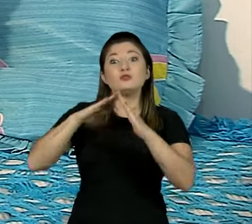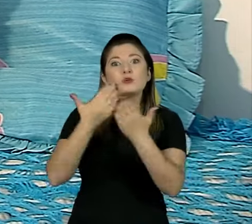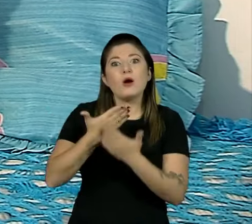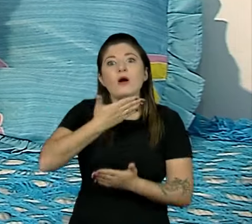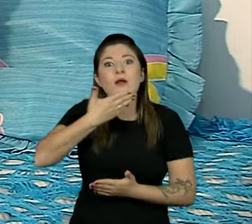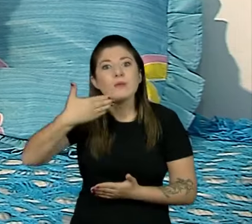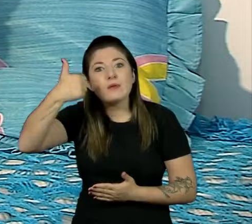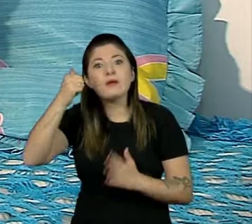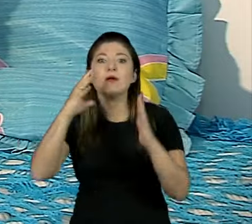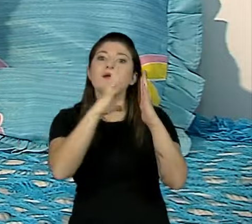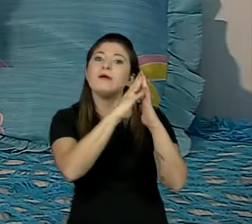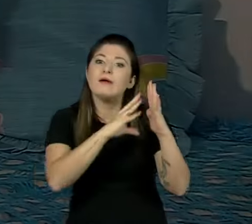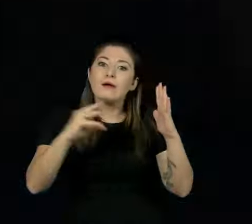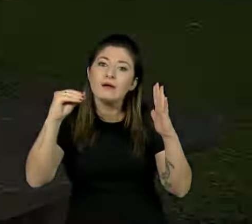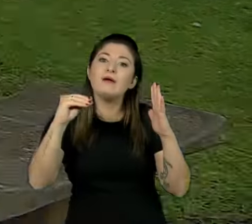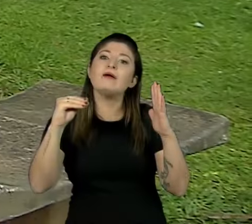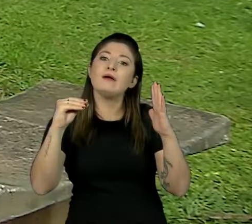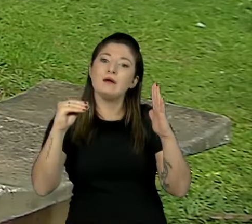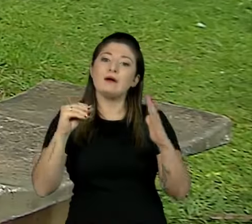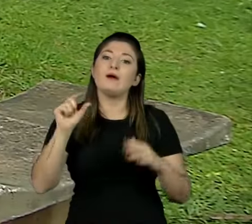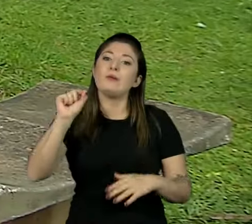espelhar as melhorias que eu